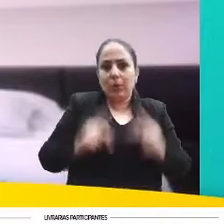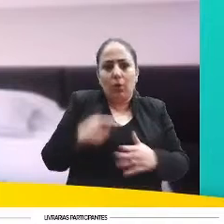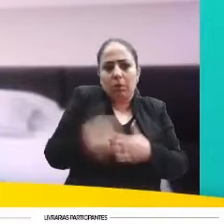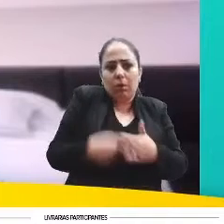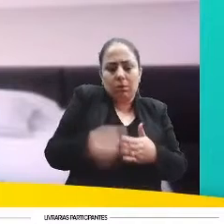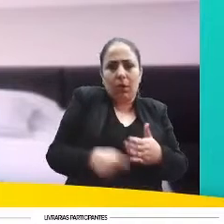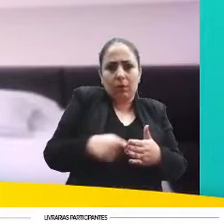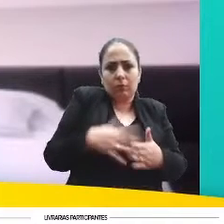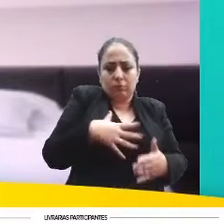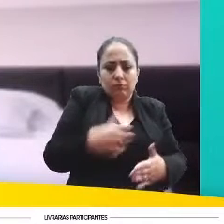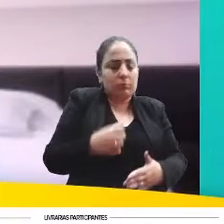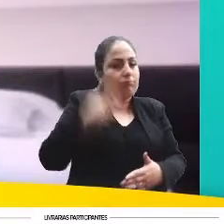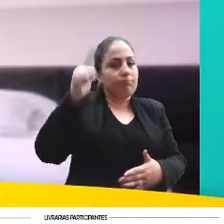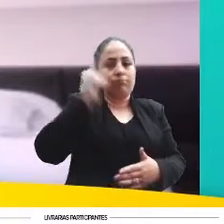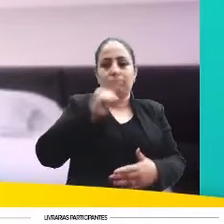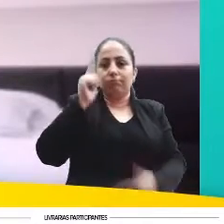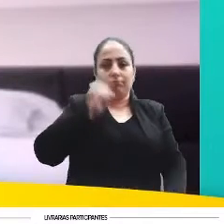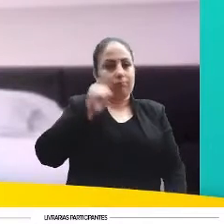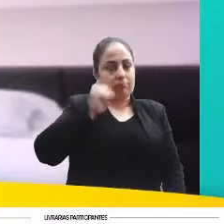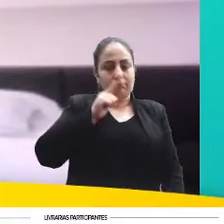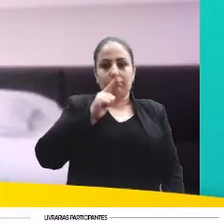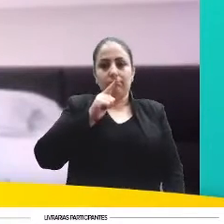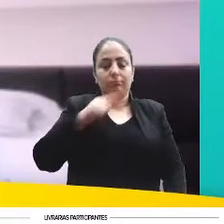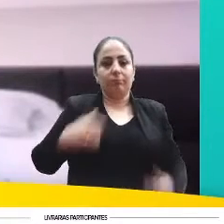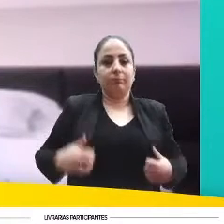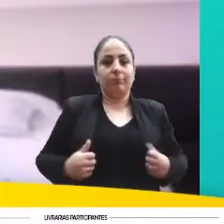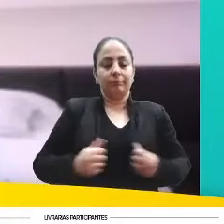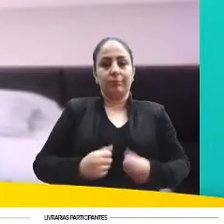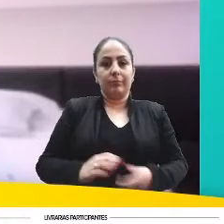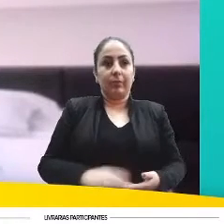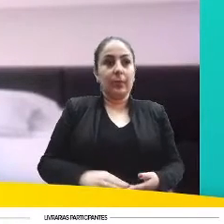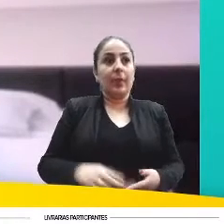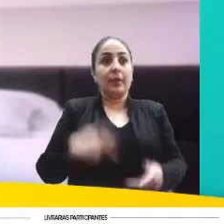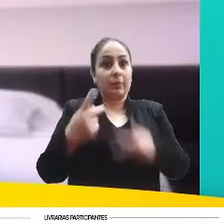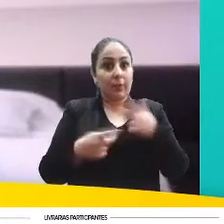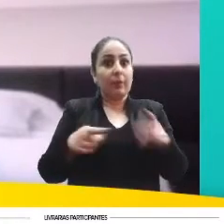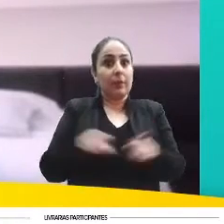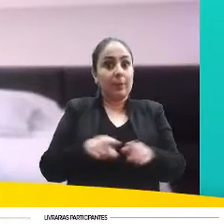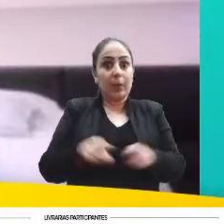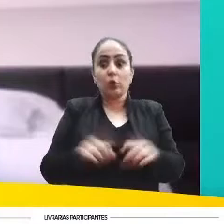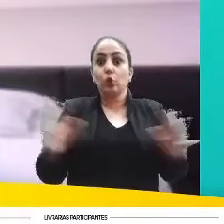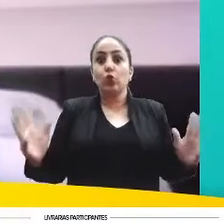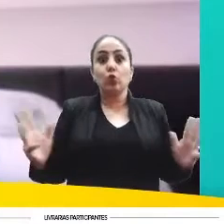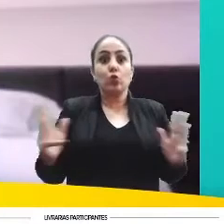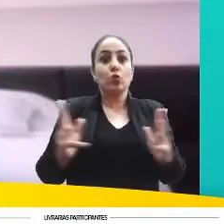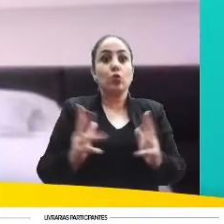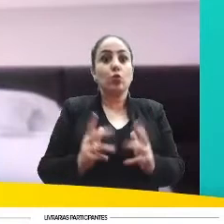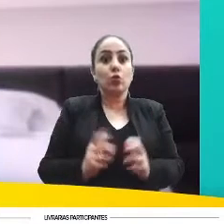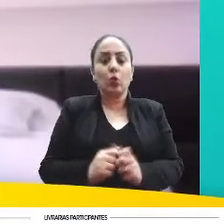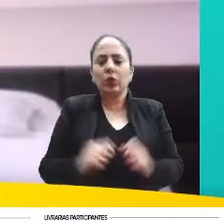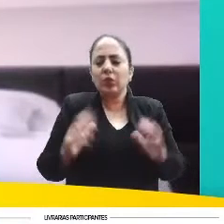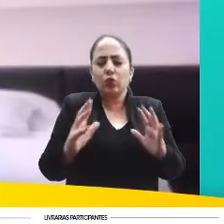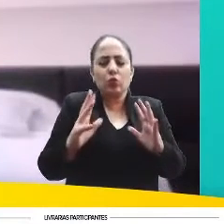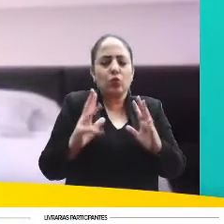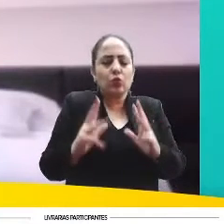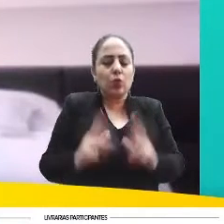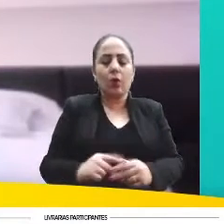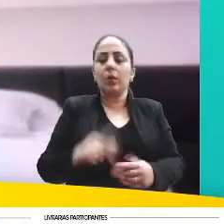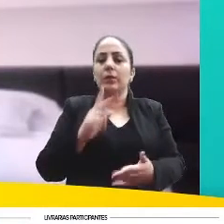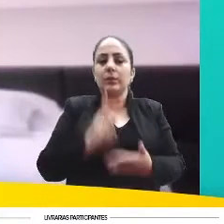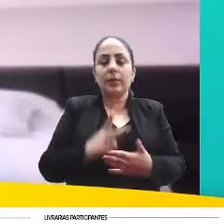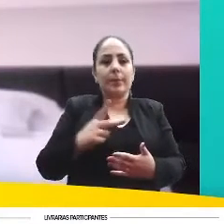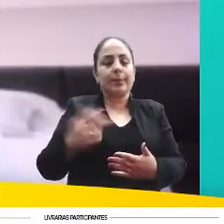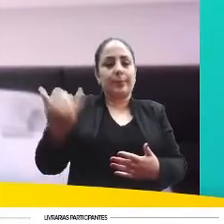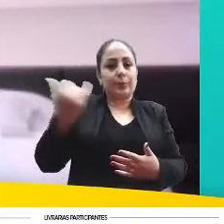tentaram morrer por suicídio e não conseguiram. E ele diz, todas elas, sempre